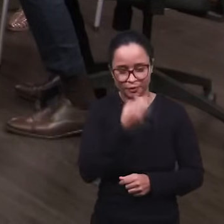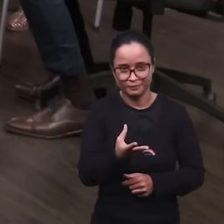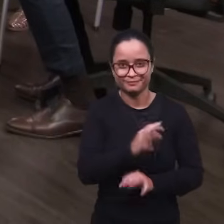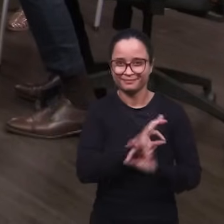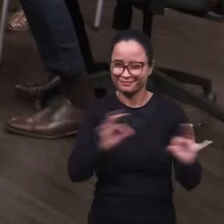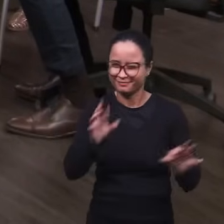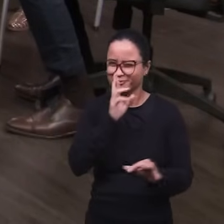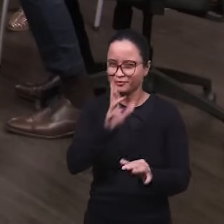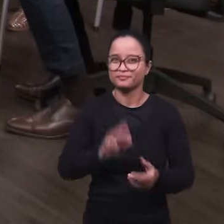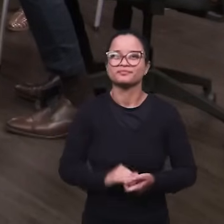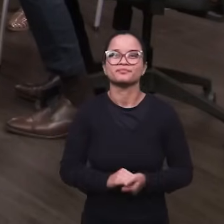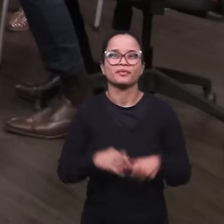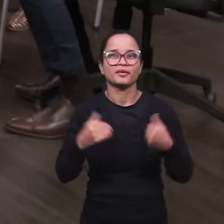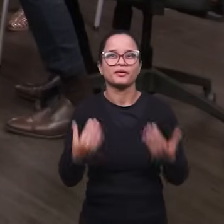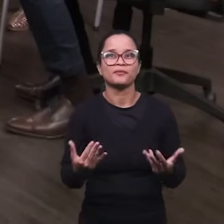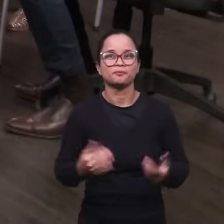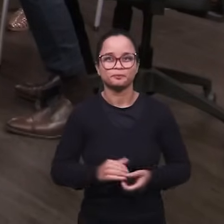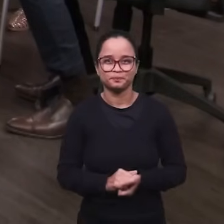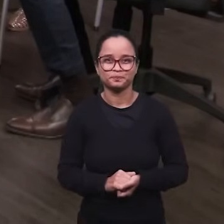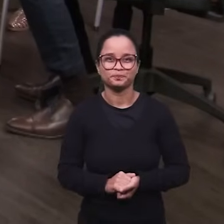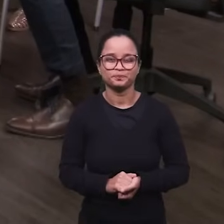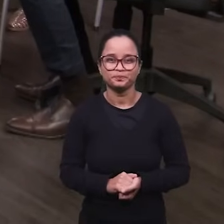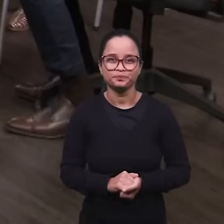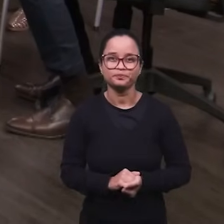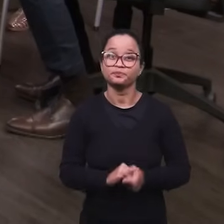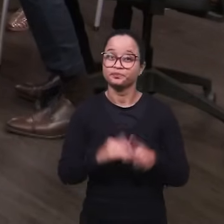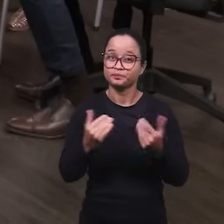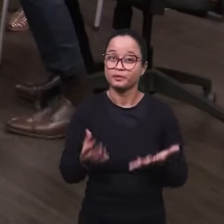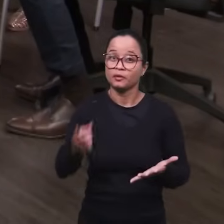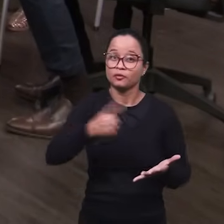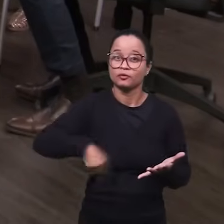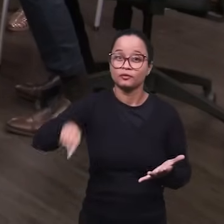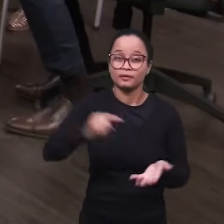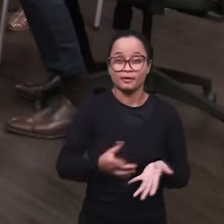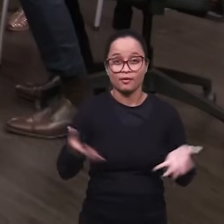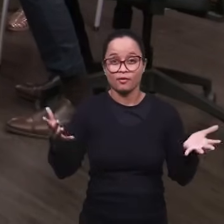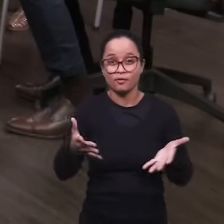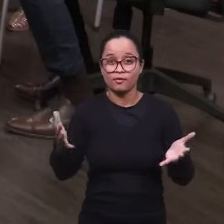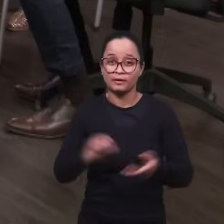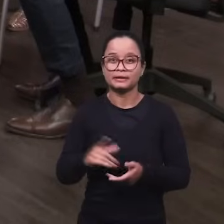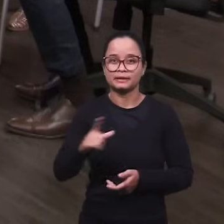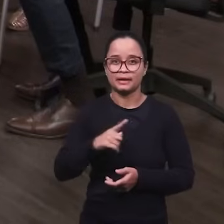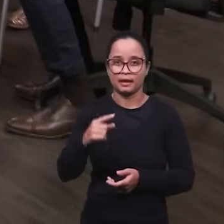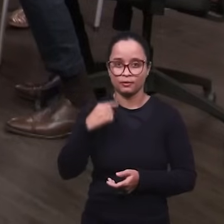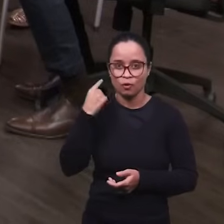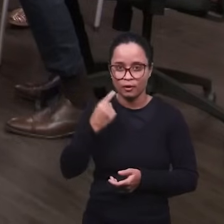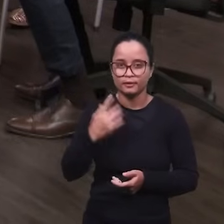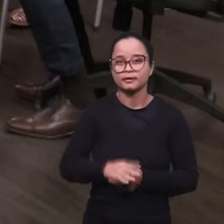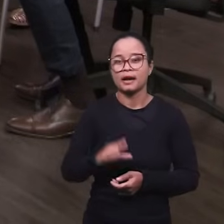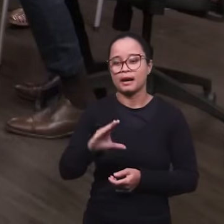bom. Tá aí. Bom, nós estamos hoje recebendo a doutora Carla